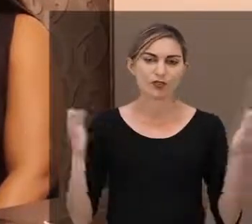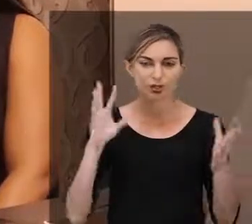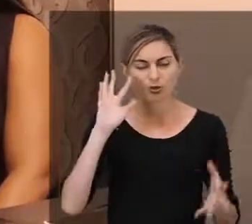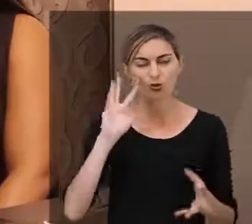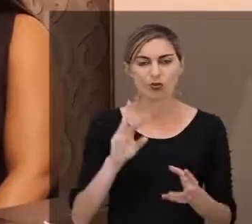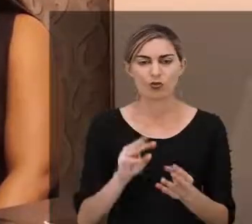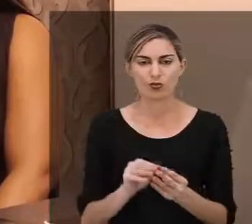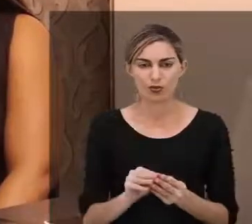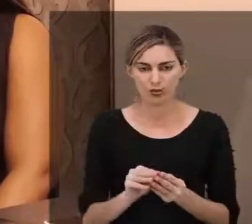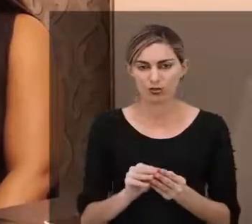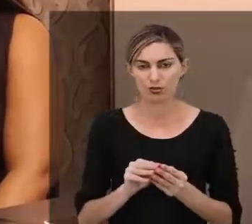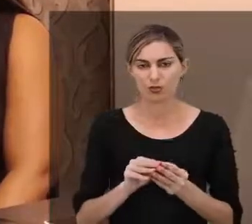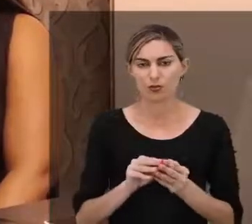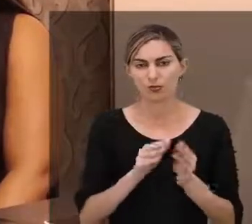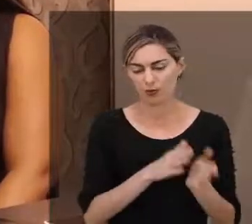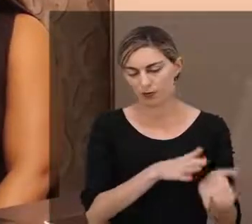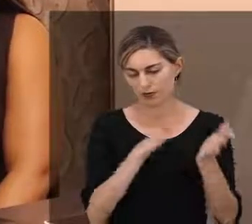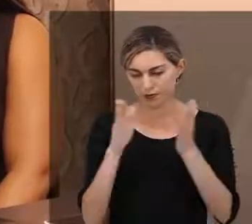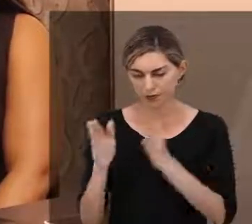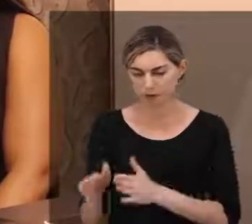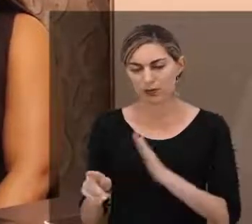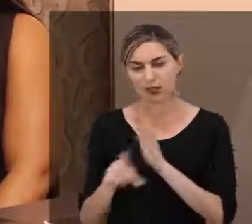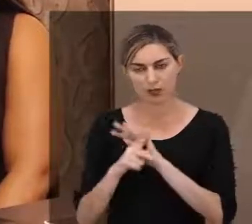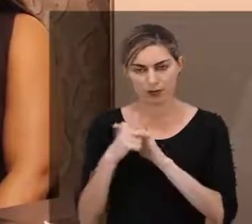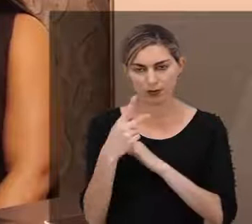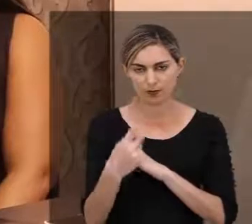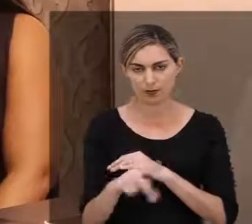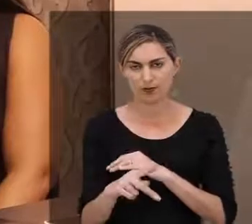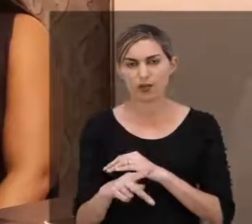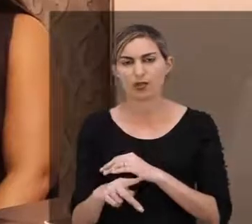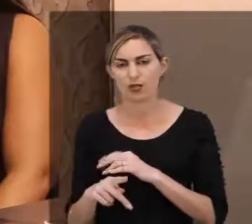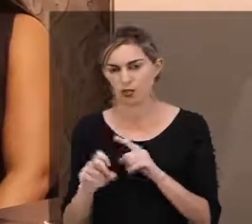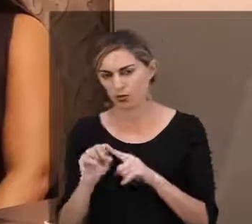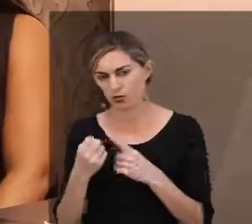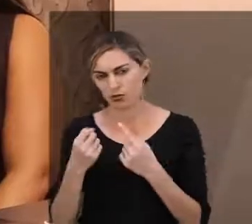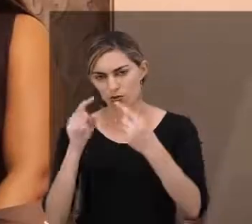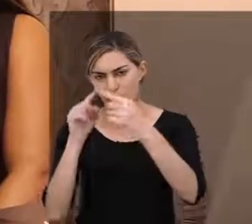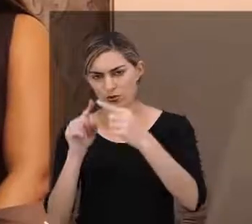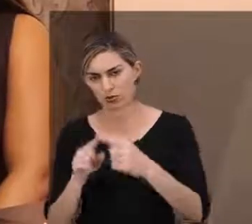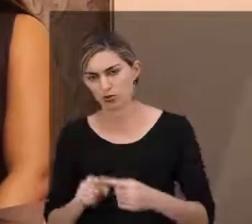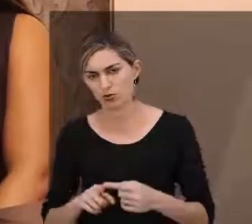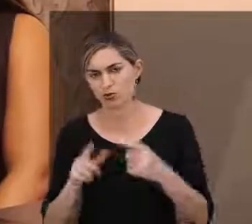concluiremos essa fase específica da